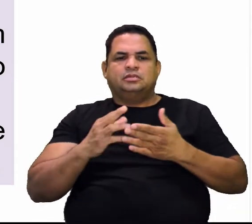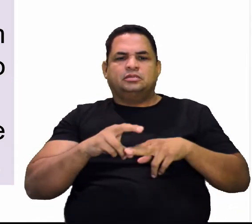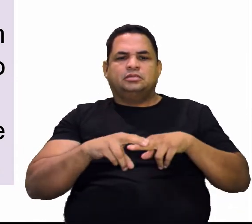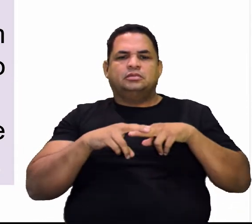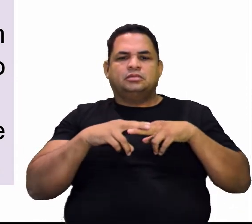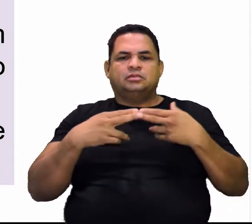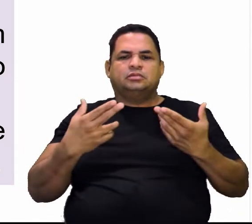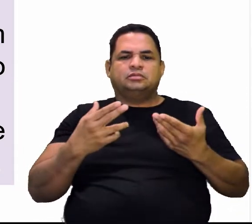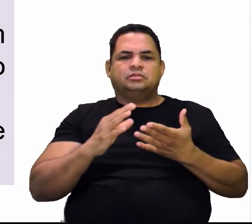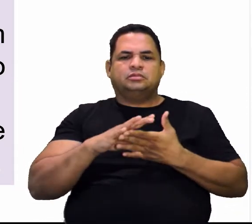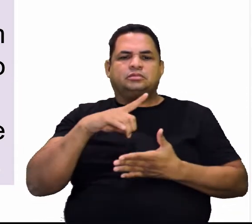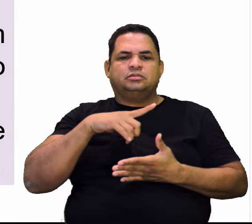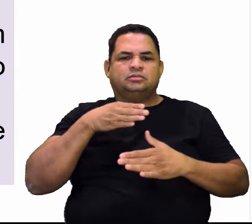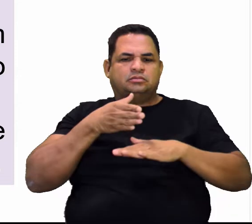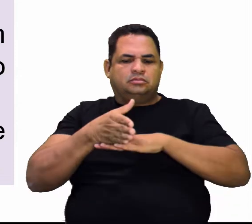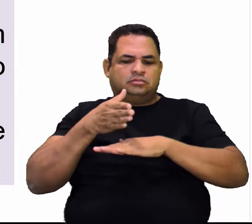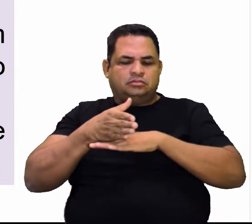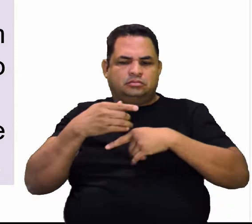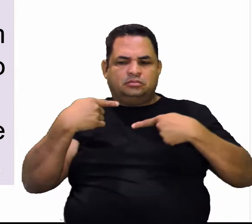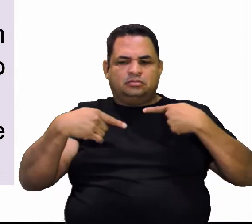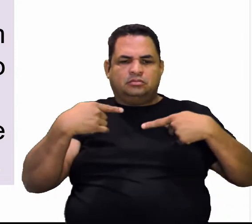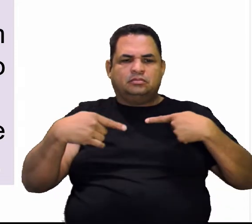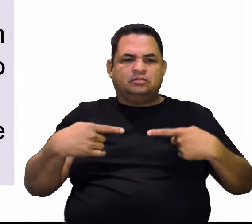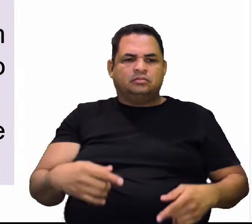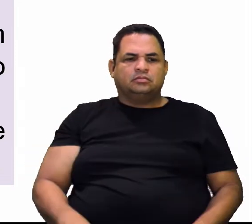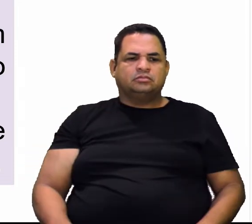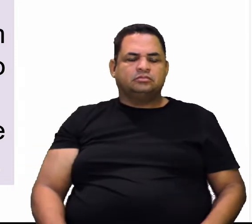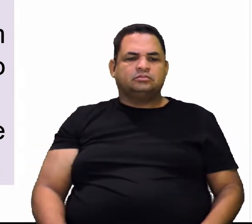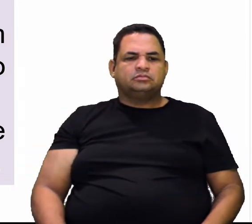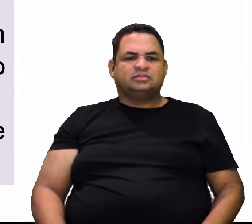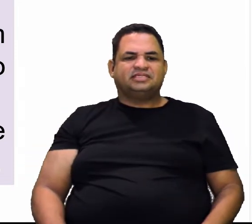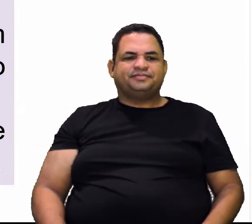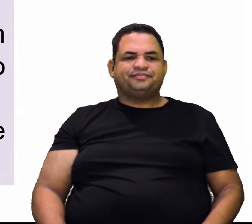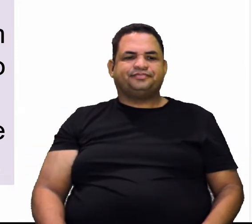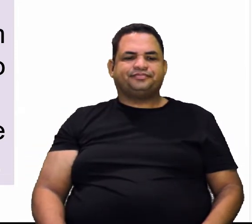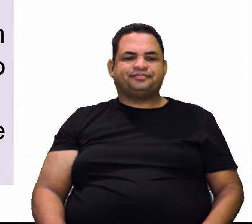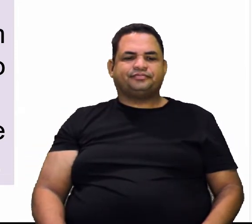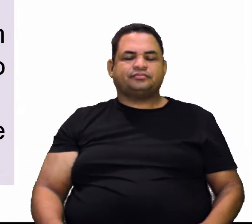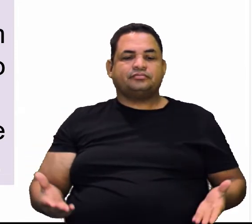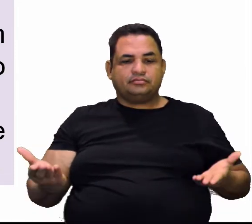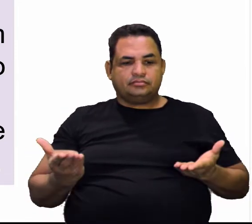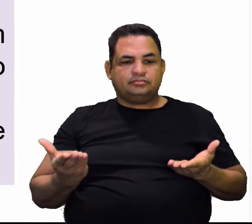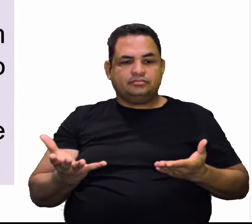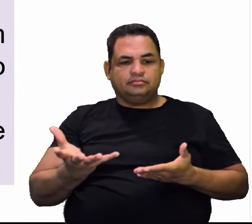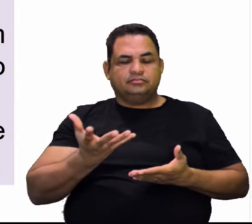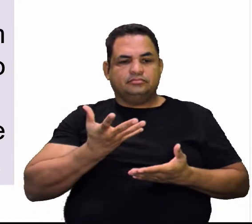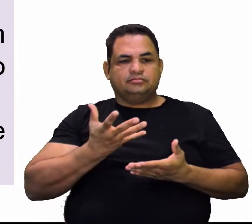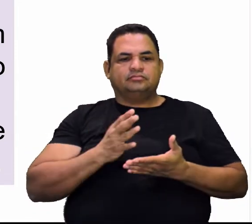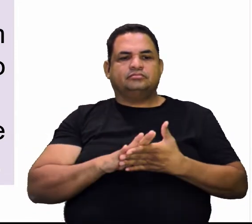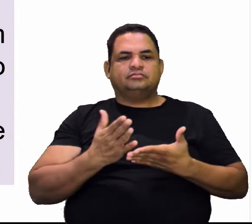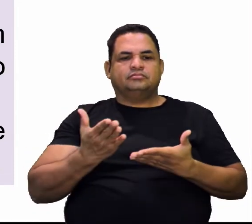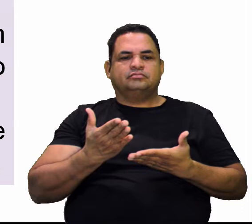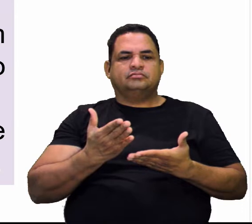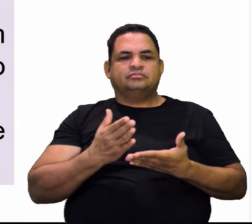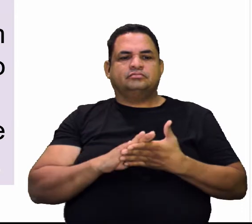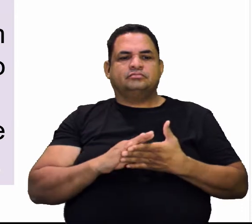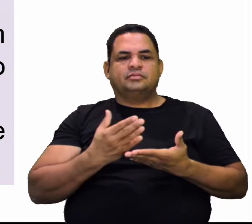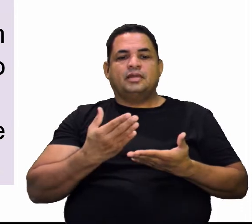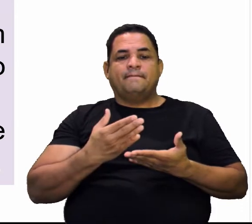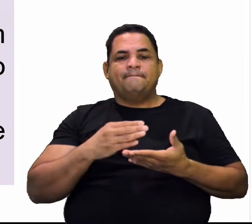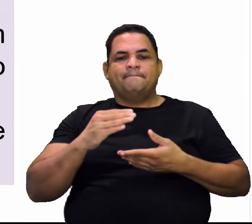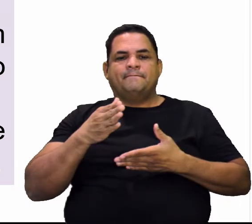esse motivo, exigiu maior participação política. Aí é onde ele queria a participação em